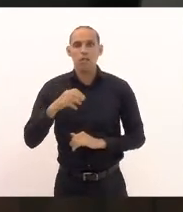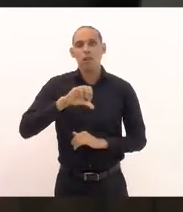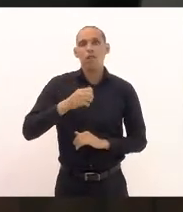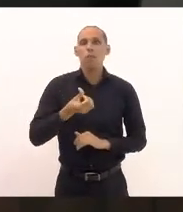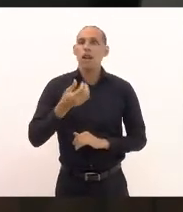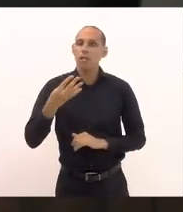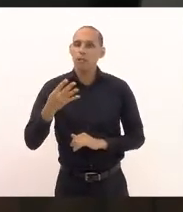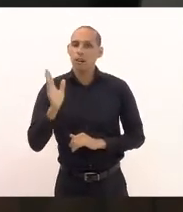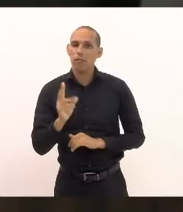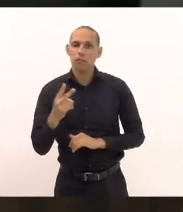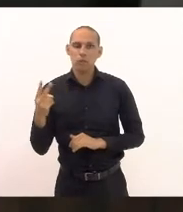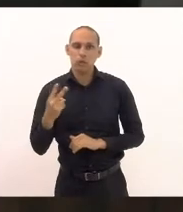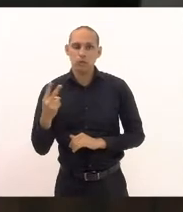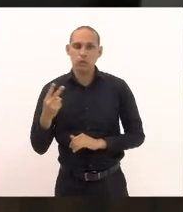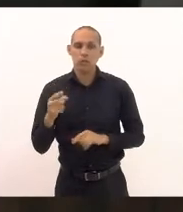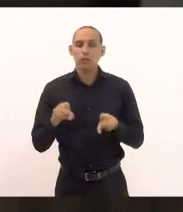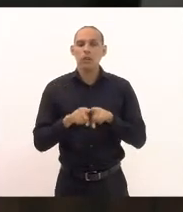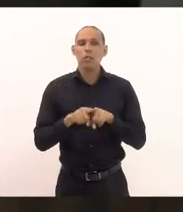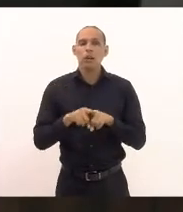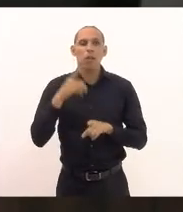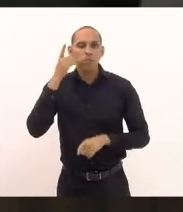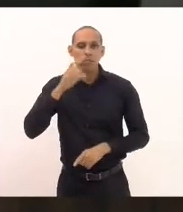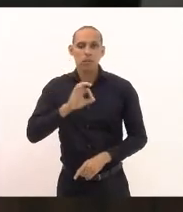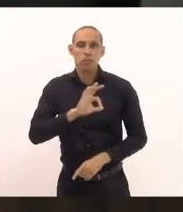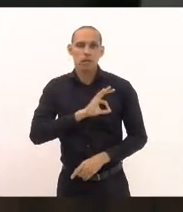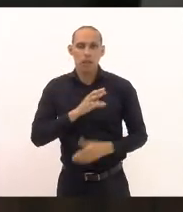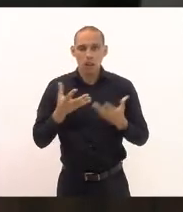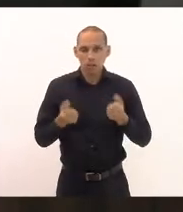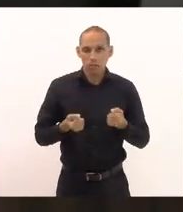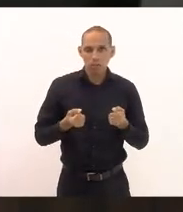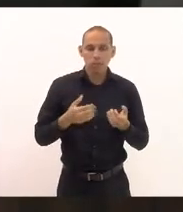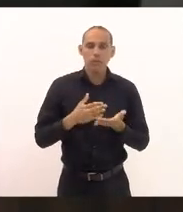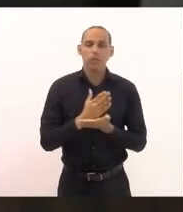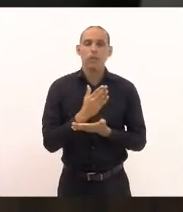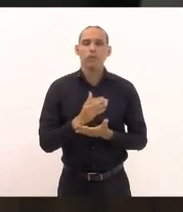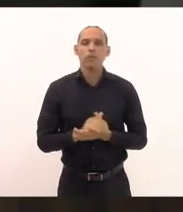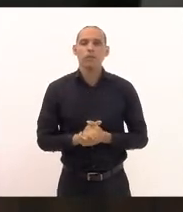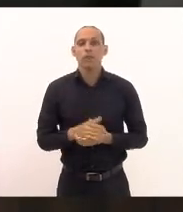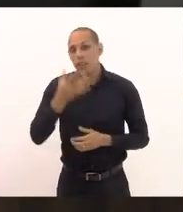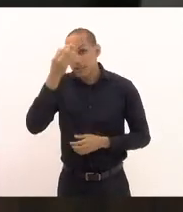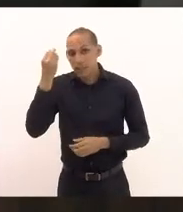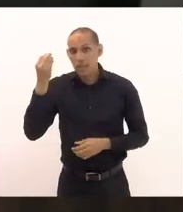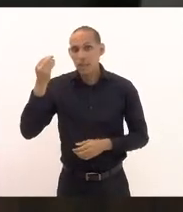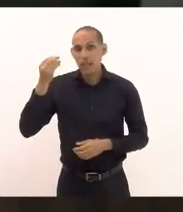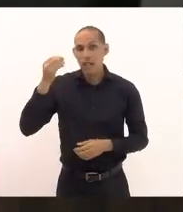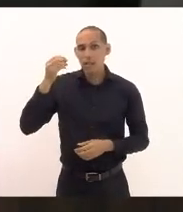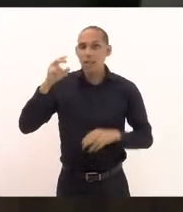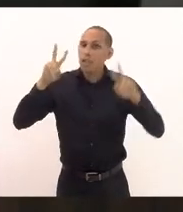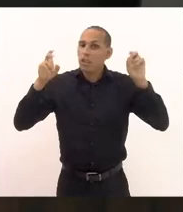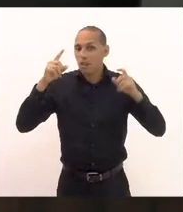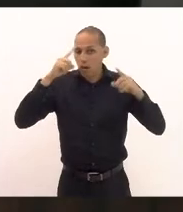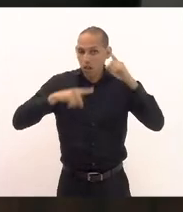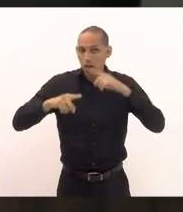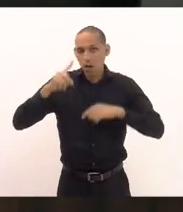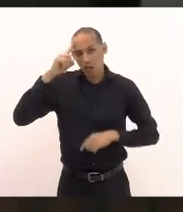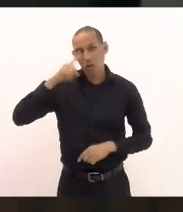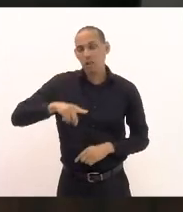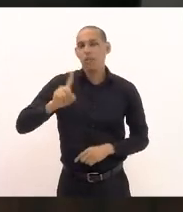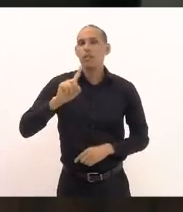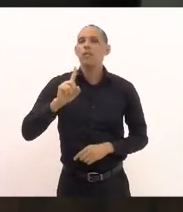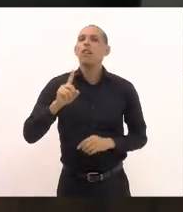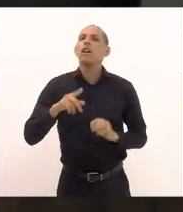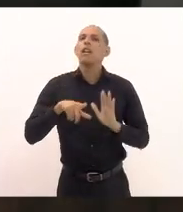964-22, deputada Marta Rocha. Senhores que aprovam, nisso como estão aprovados. Não esquece também requer a questão de ordem, presidente. Inclusão em pauta do projeto de